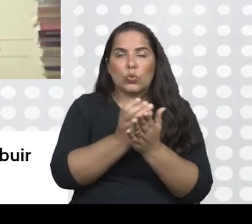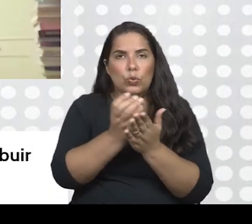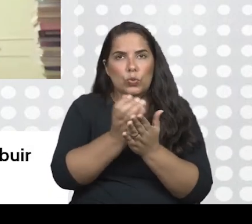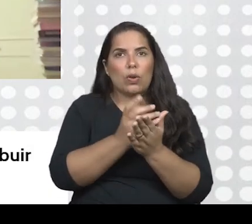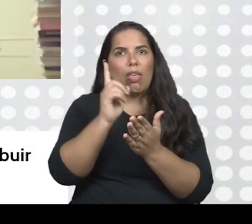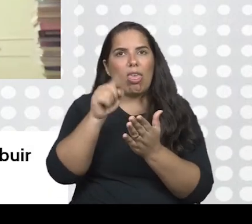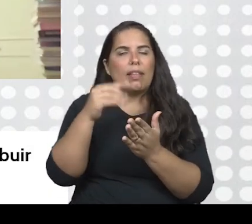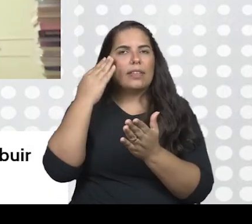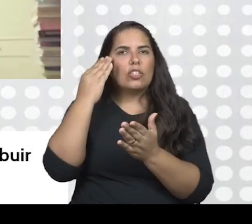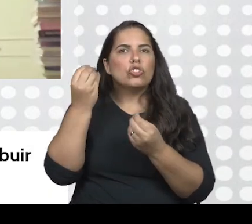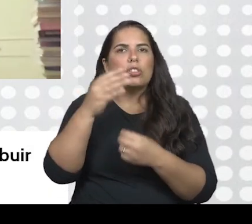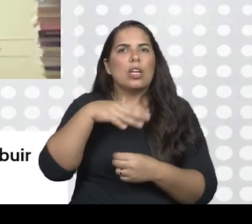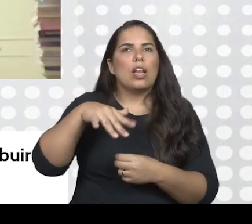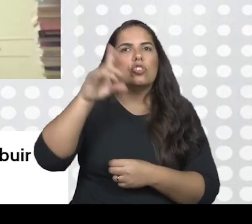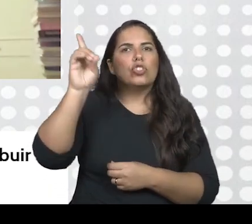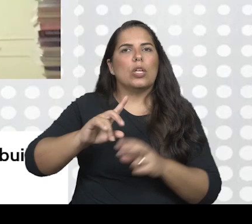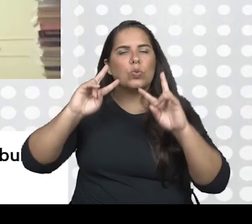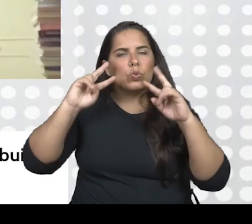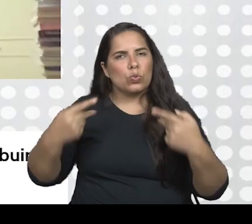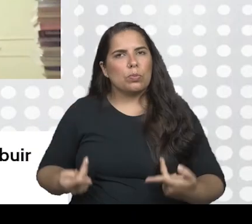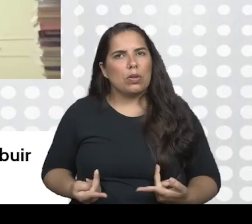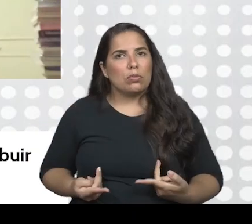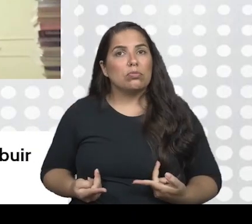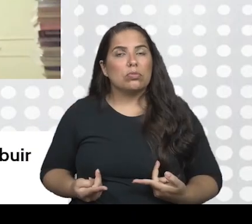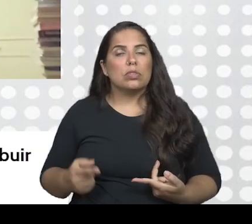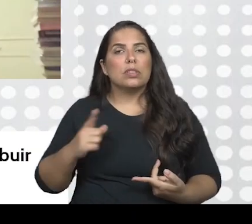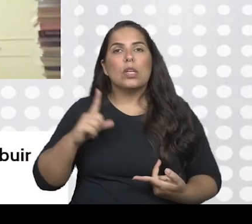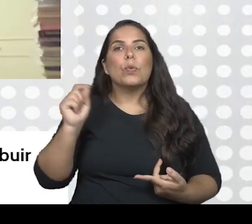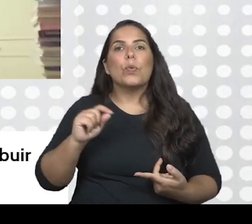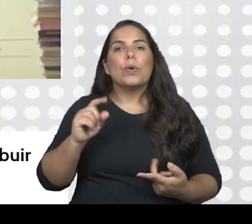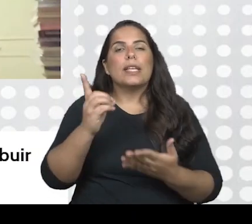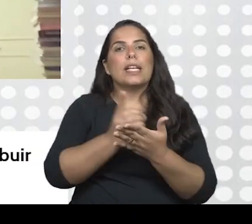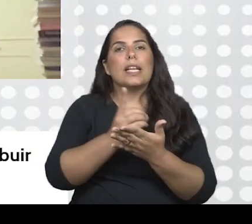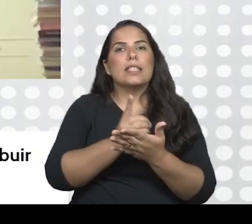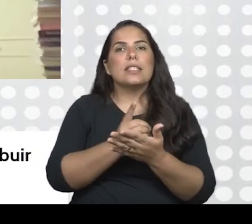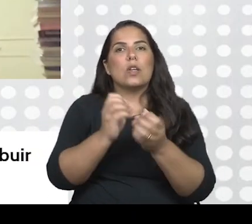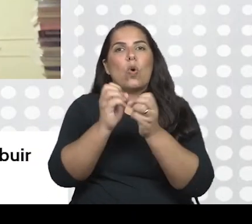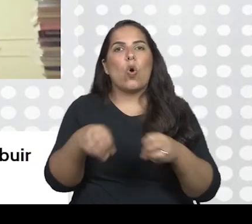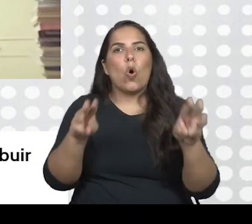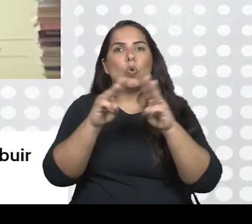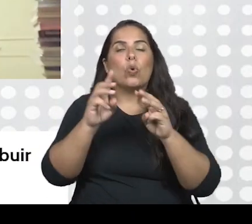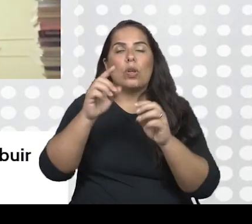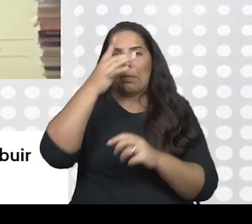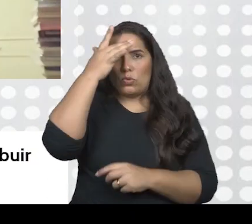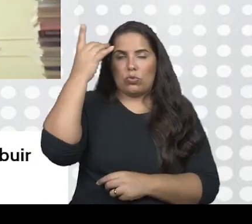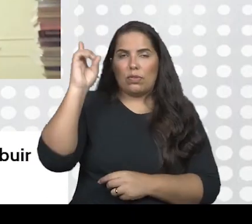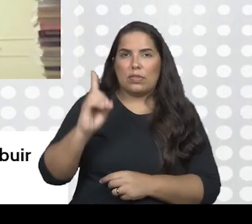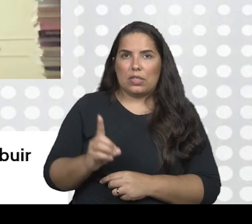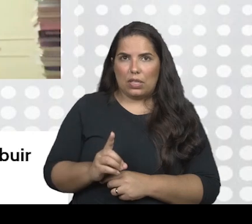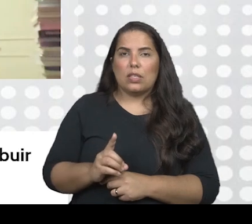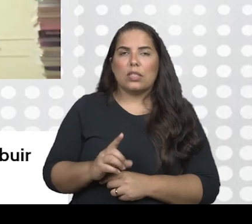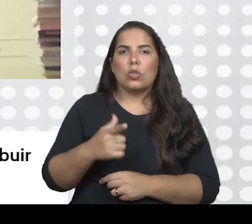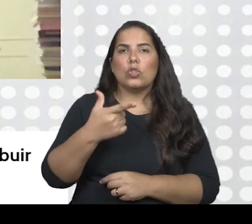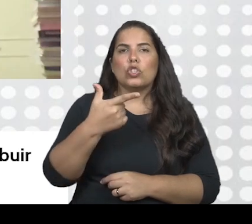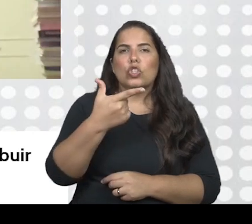curricular é entendida no campo dos direitos humanos, sobretudo a partir da Declaração da ONU dos Direitos das Pessoas com Deficiência